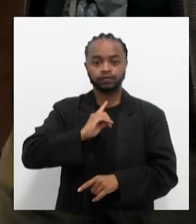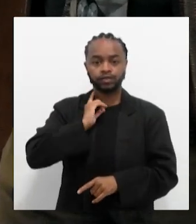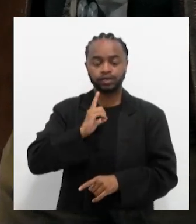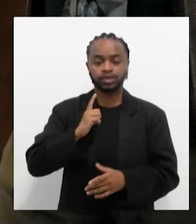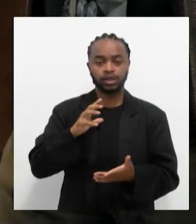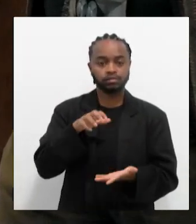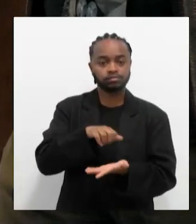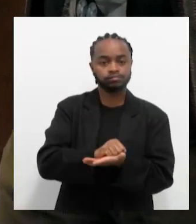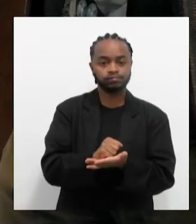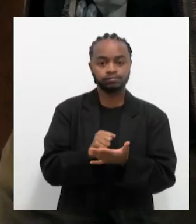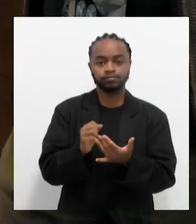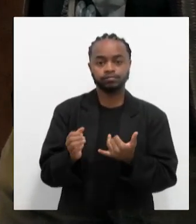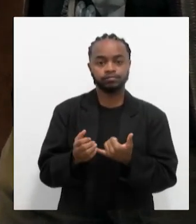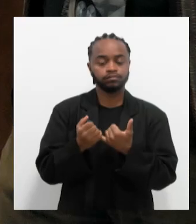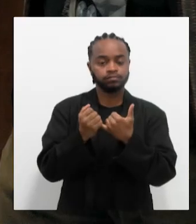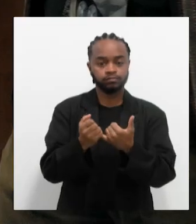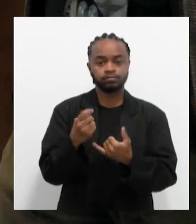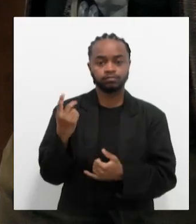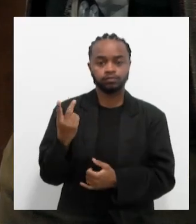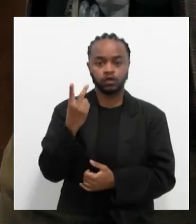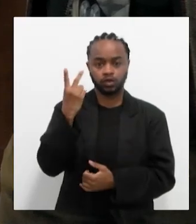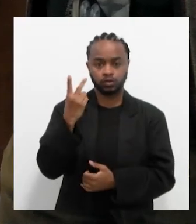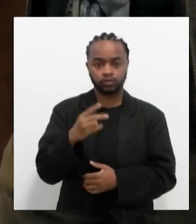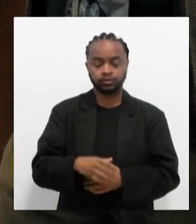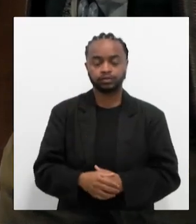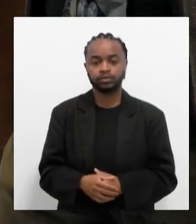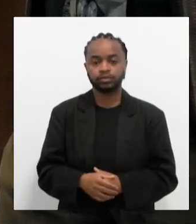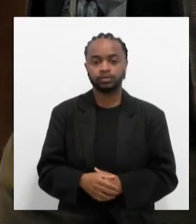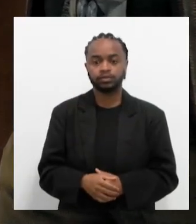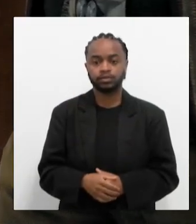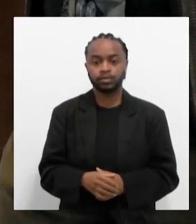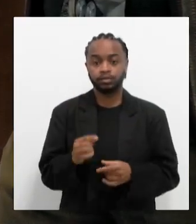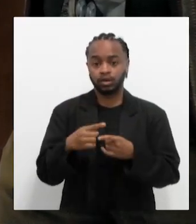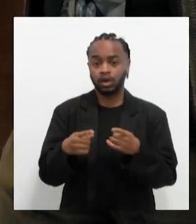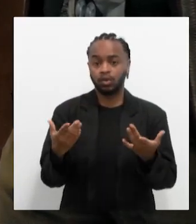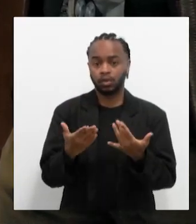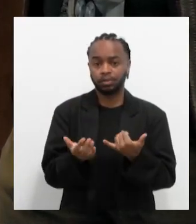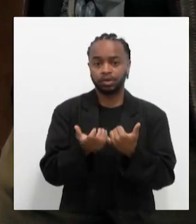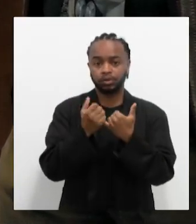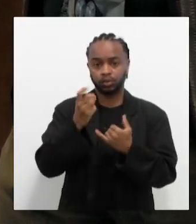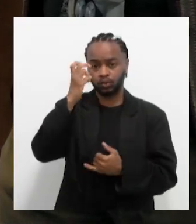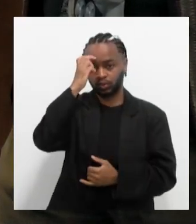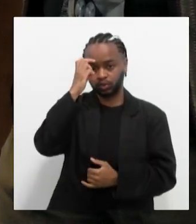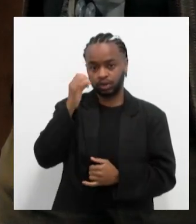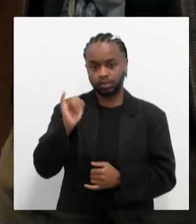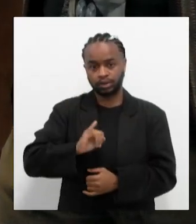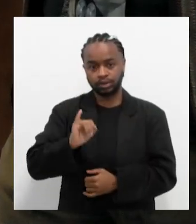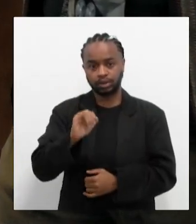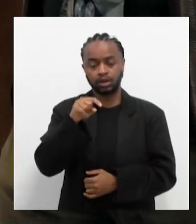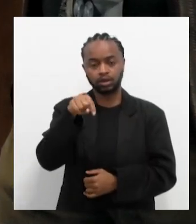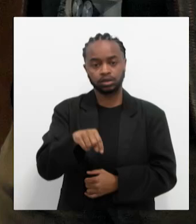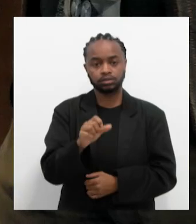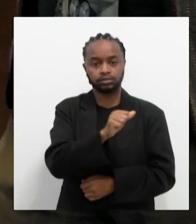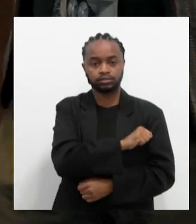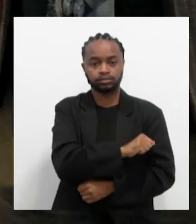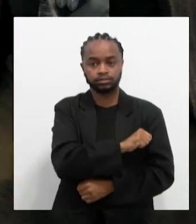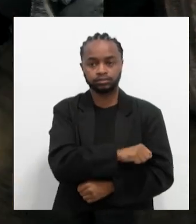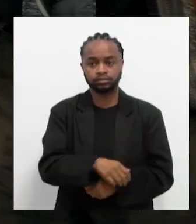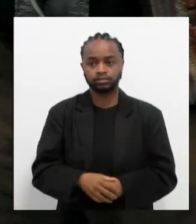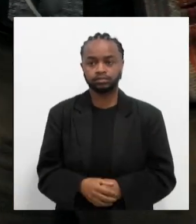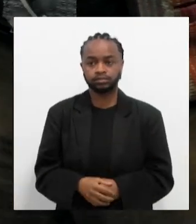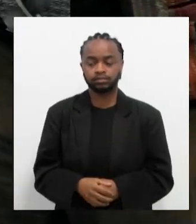esse reconhecimento que é se tornar patrimônio cultural e imaterial do Estado do Rio de